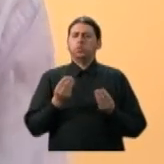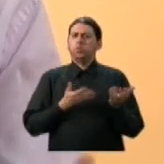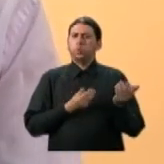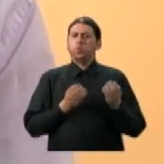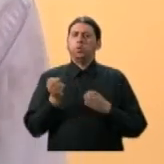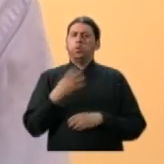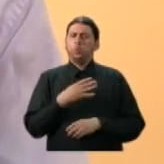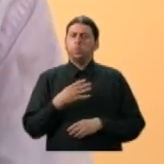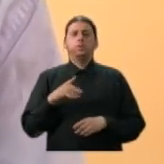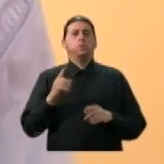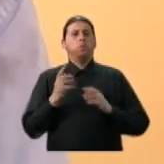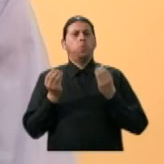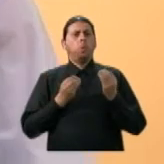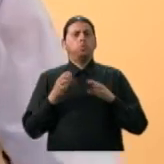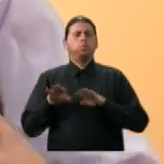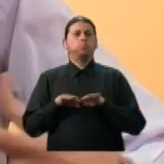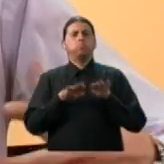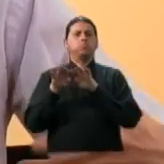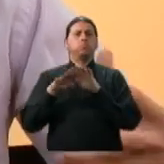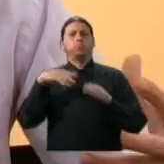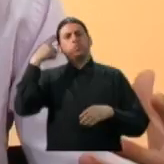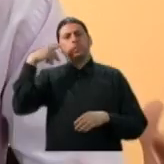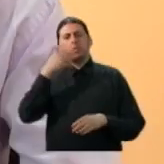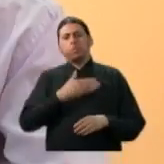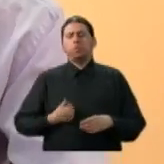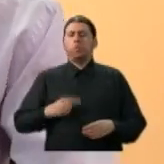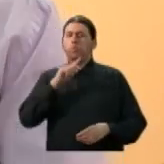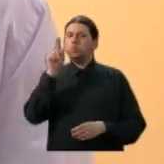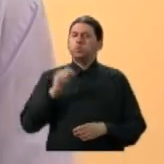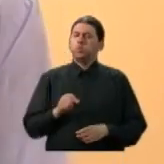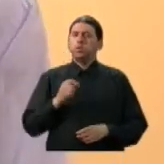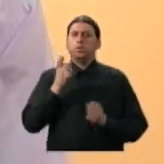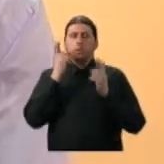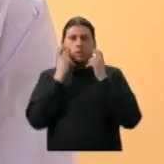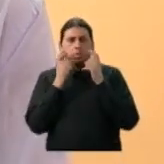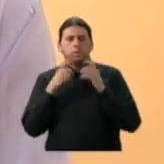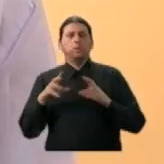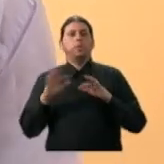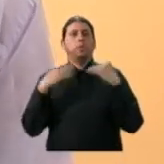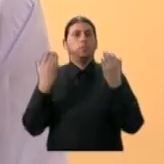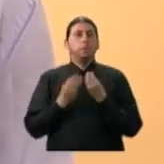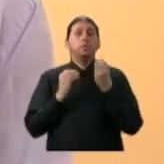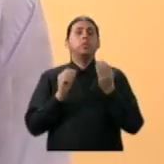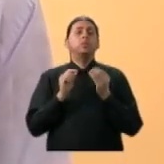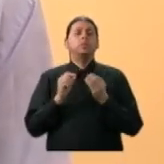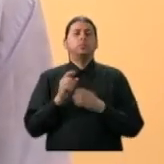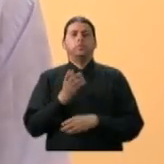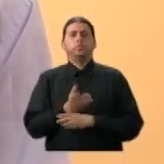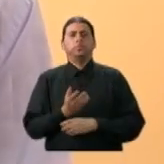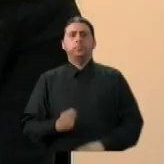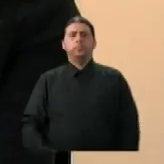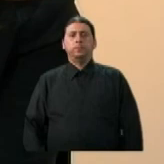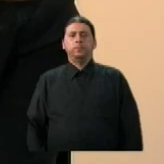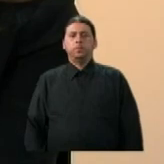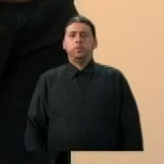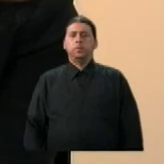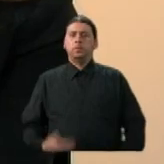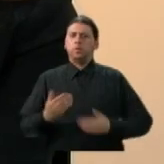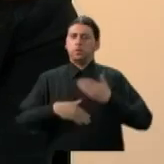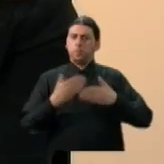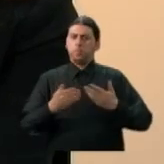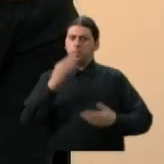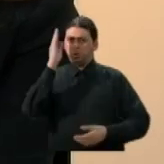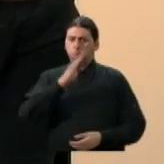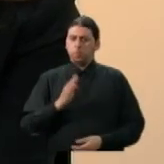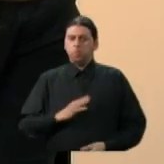é que se equilibra isso? Né? O que é política pública, o que é interesse pessoal, como é que se lida com isso? Então, o Brasil,